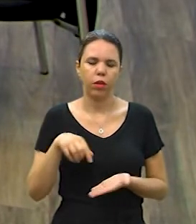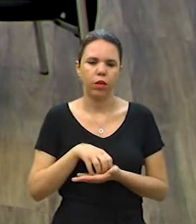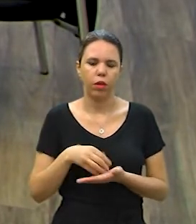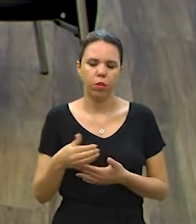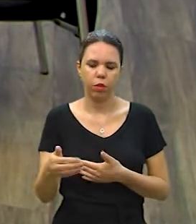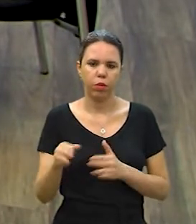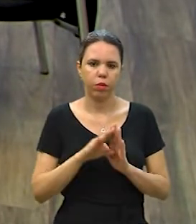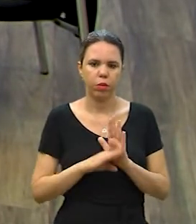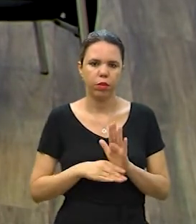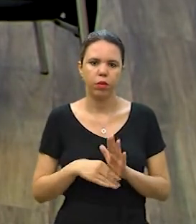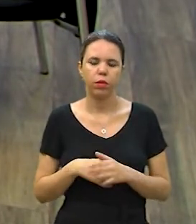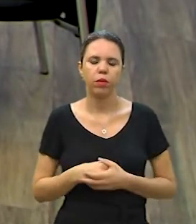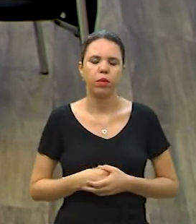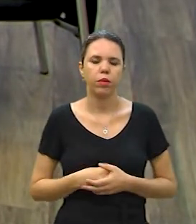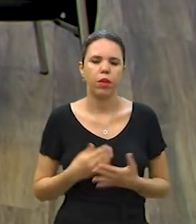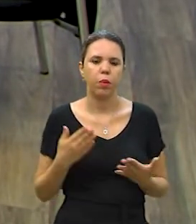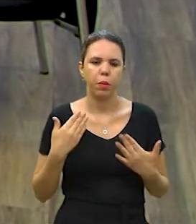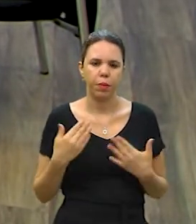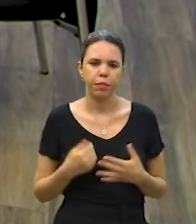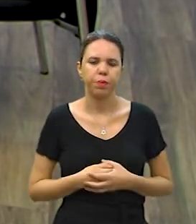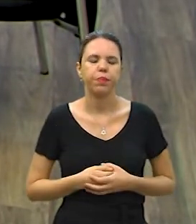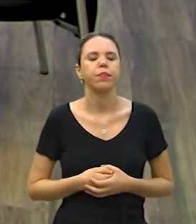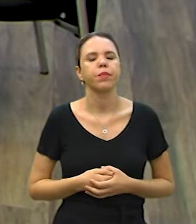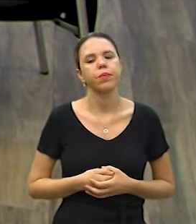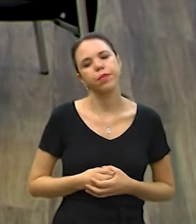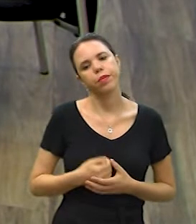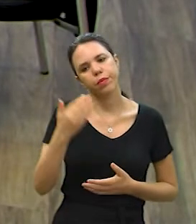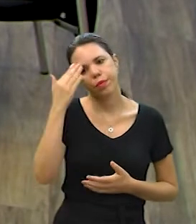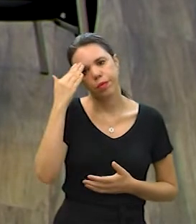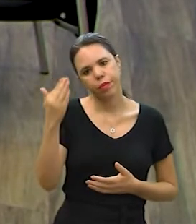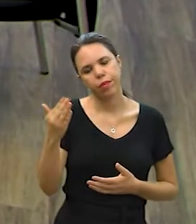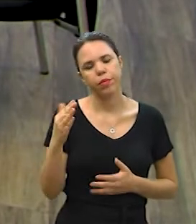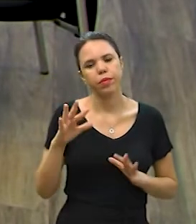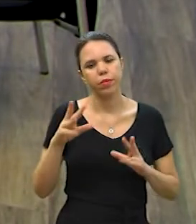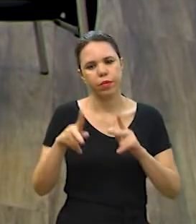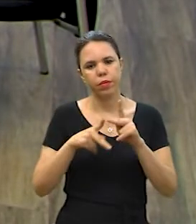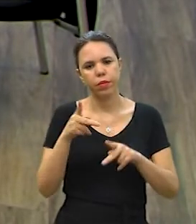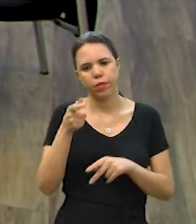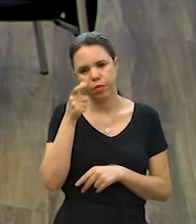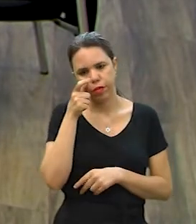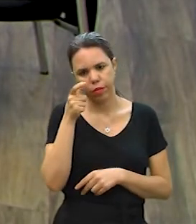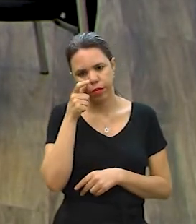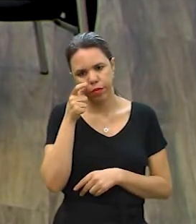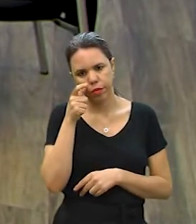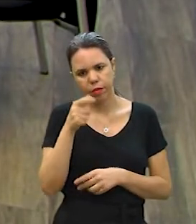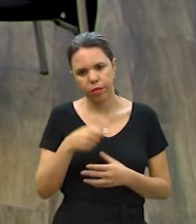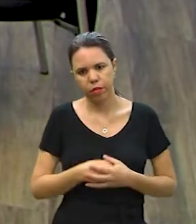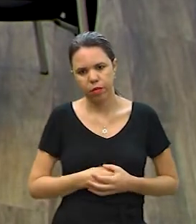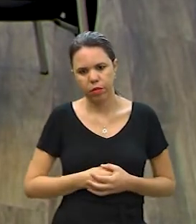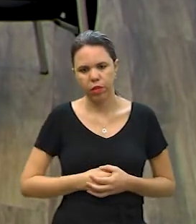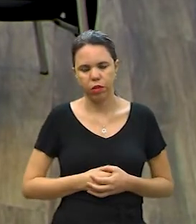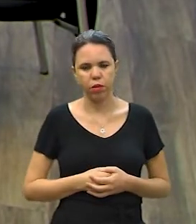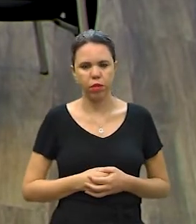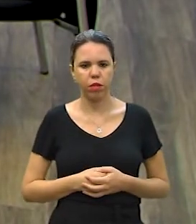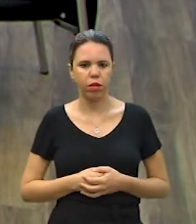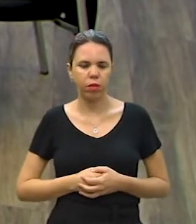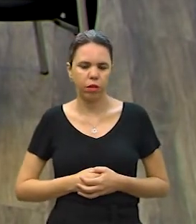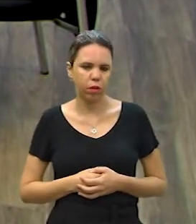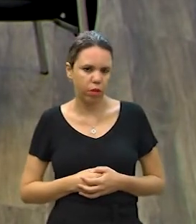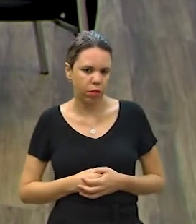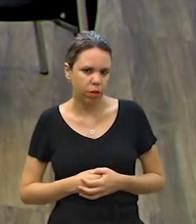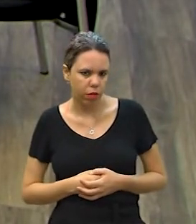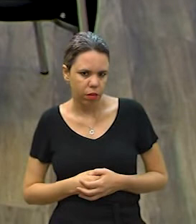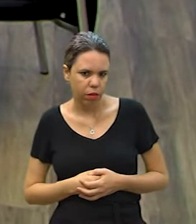para um próximo debate. E agradeço também a todos e todas e todes que estão assistindo. Tá bom, a